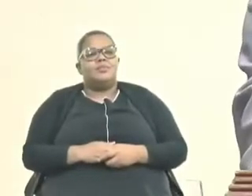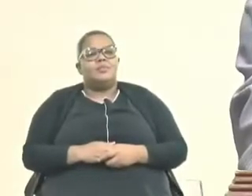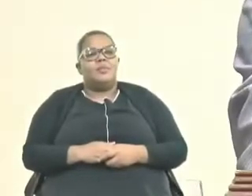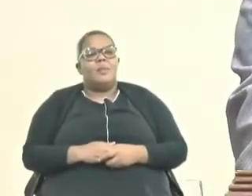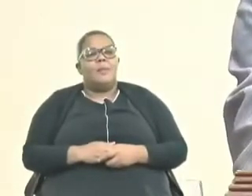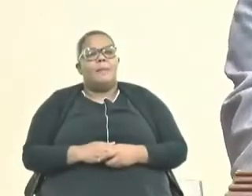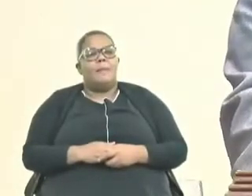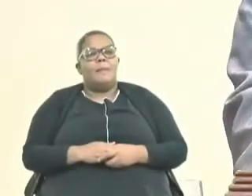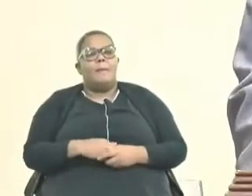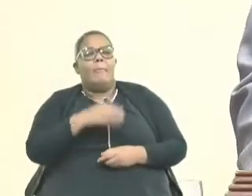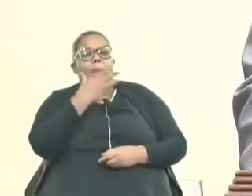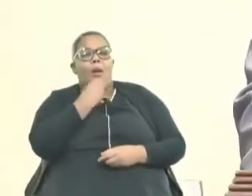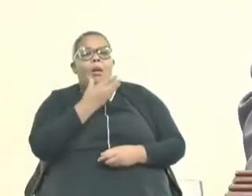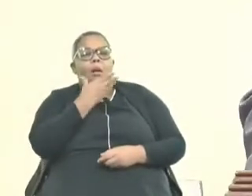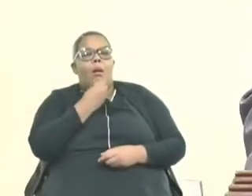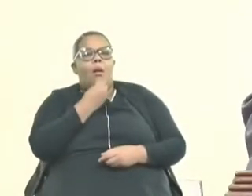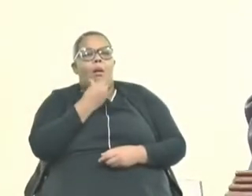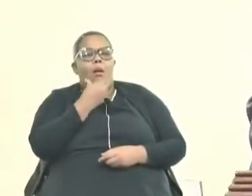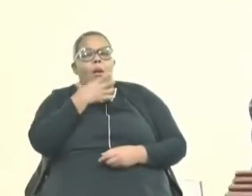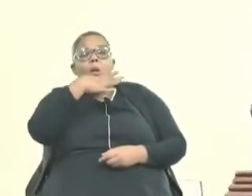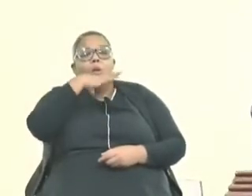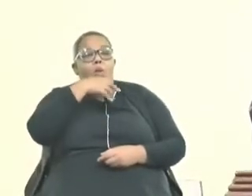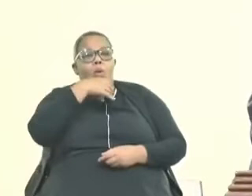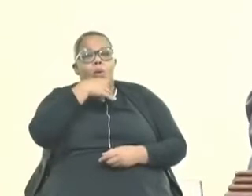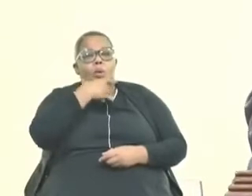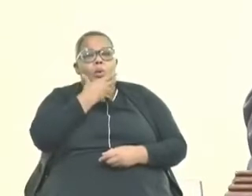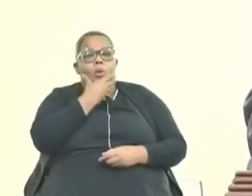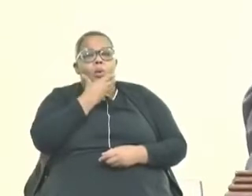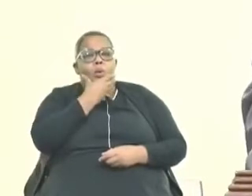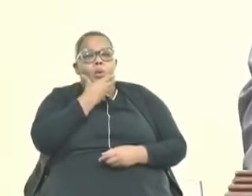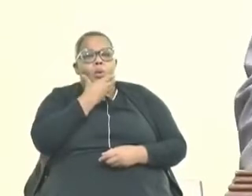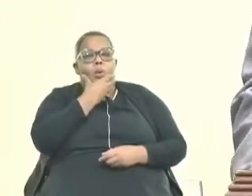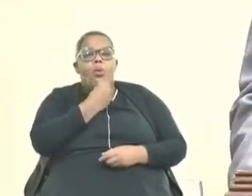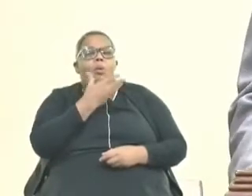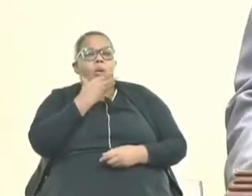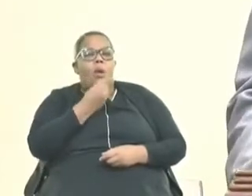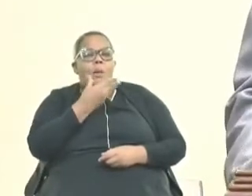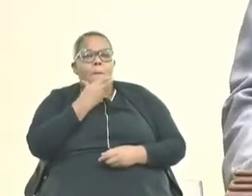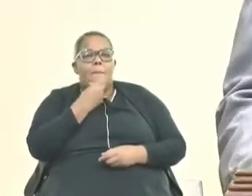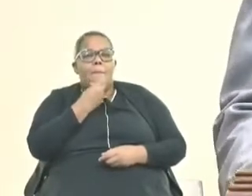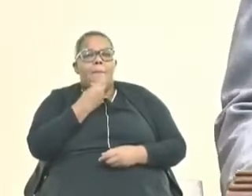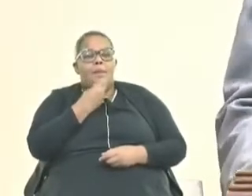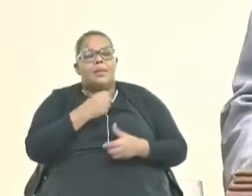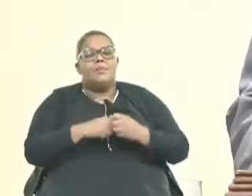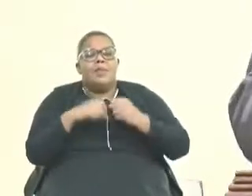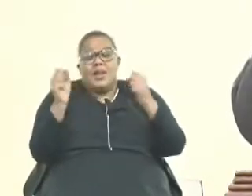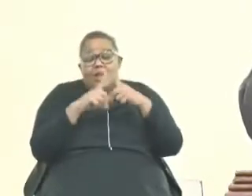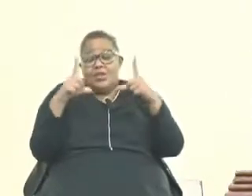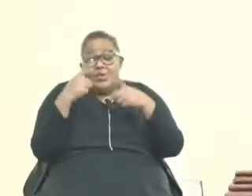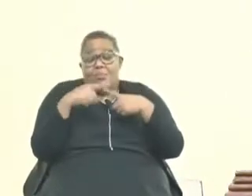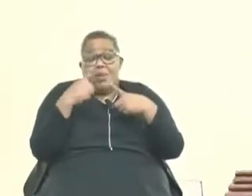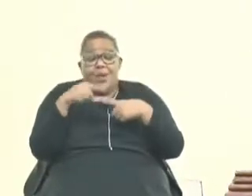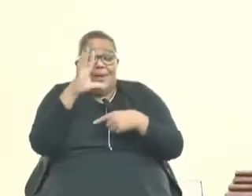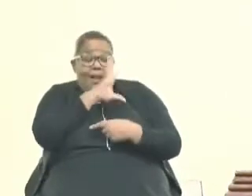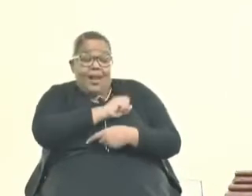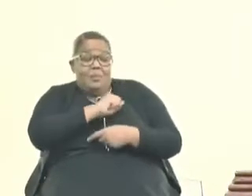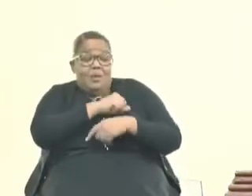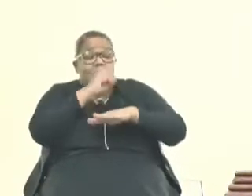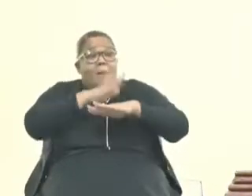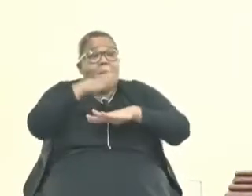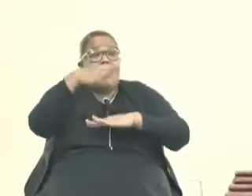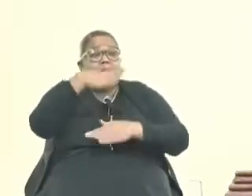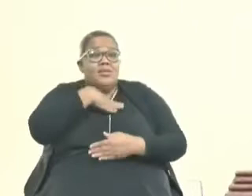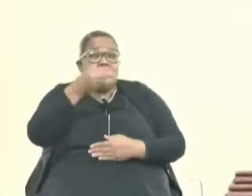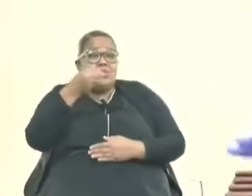credenciou porque ele honrava mais seus filhos do que a Deus nada pode